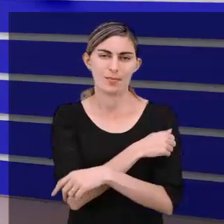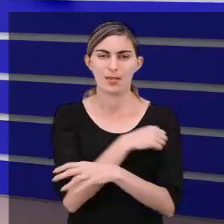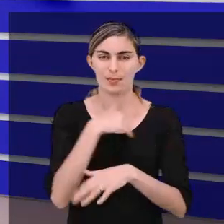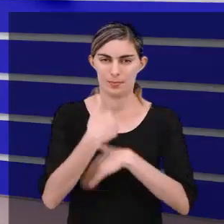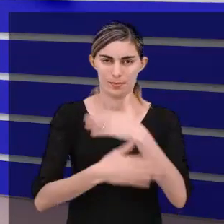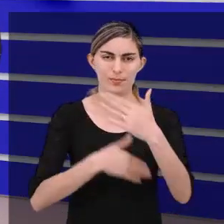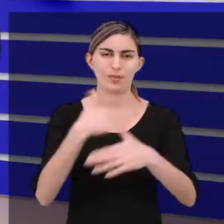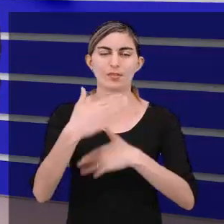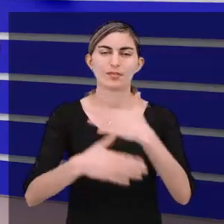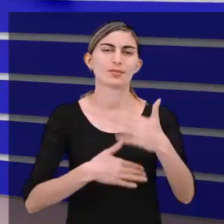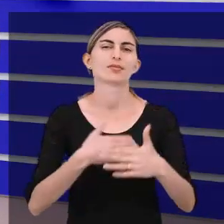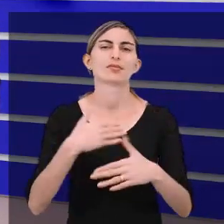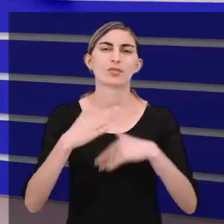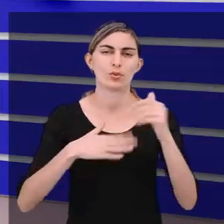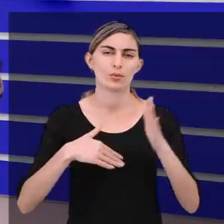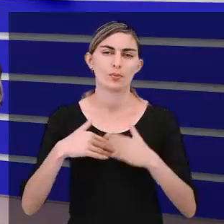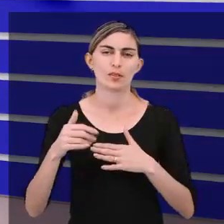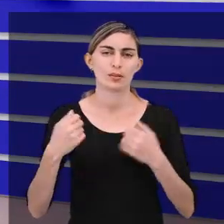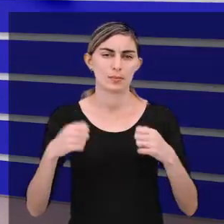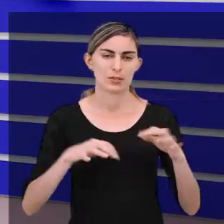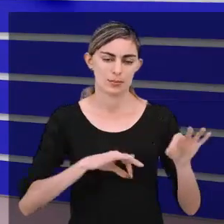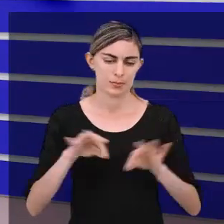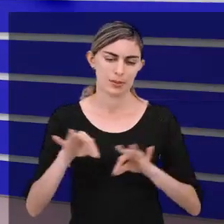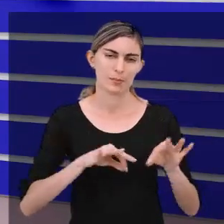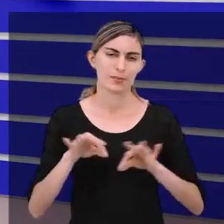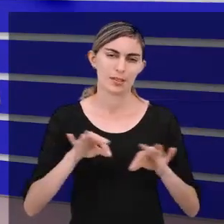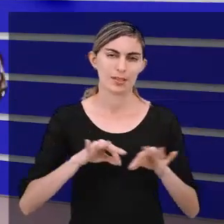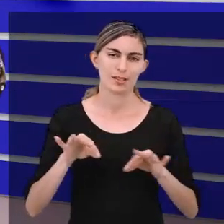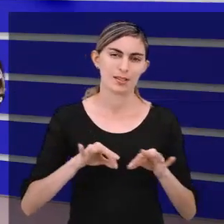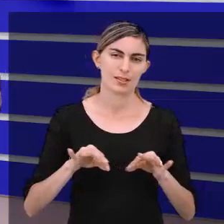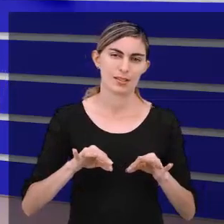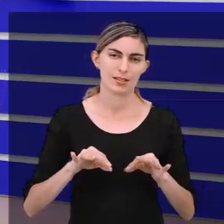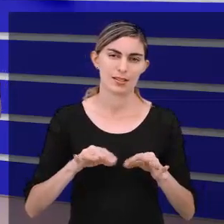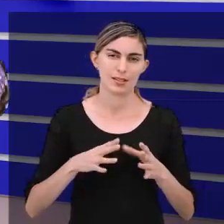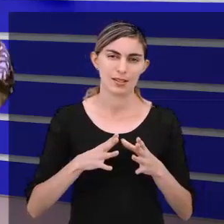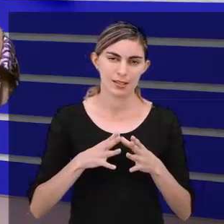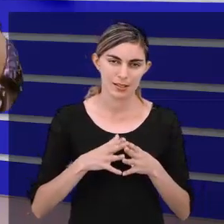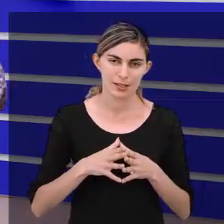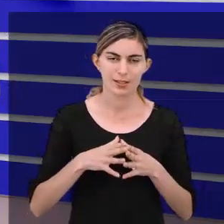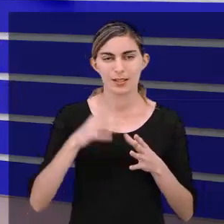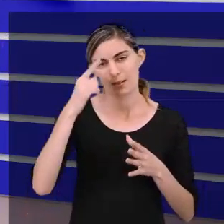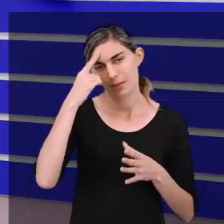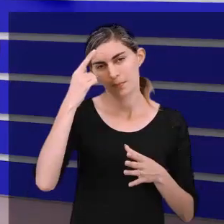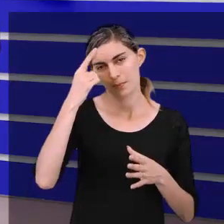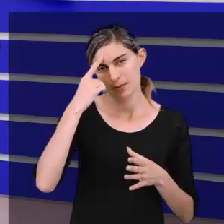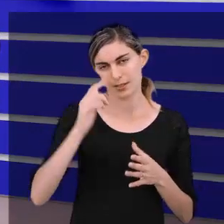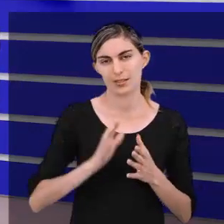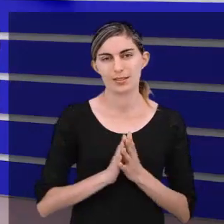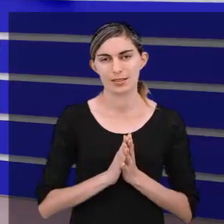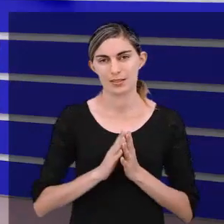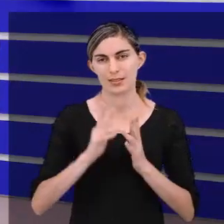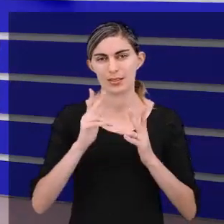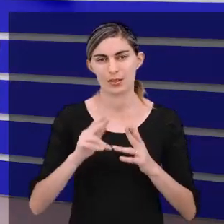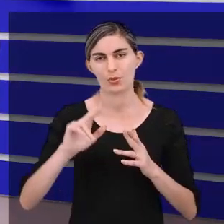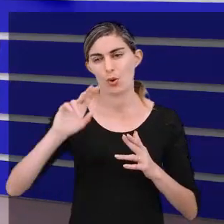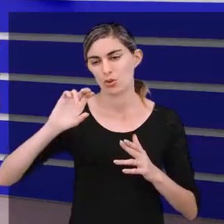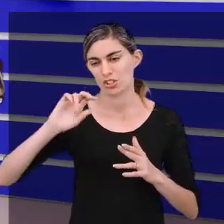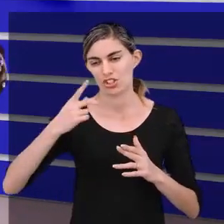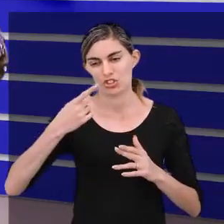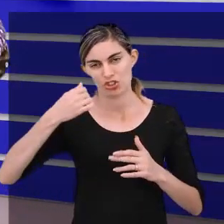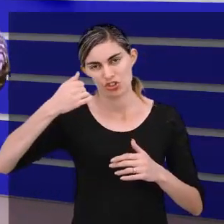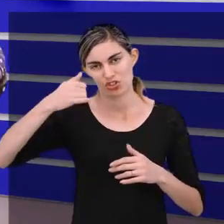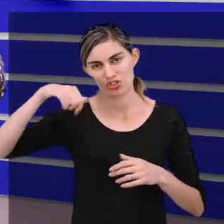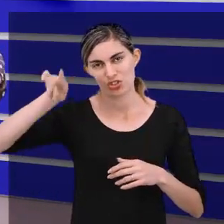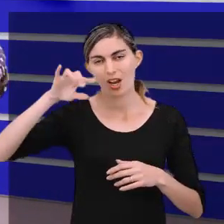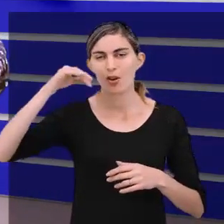nesse processo de desenvolvimento de competência que tem que preparar o chá. Né? Um chazinho, pense sempre nesse chá. Tá certo?